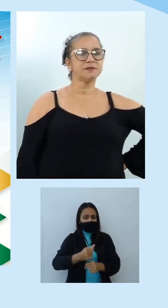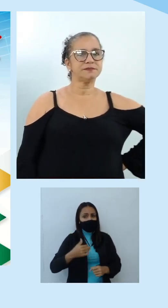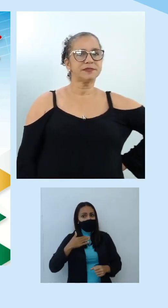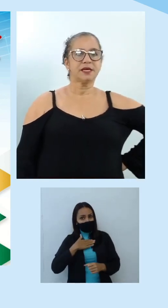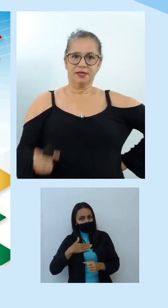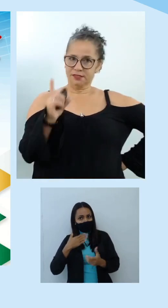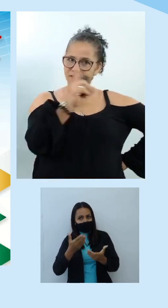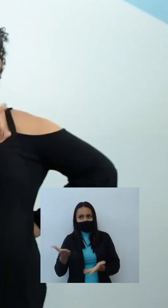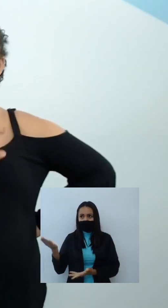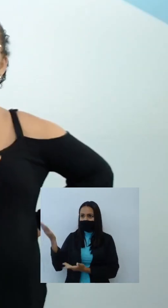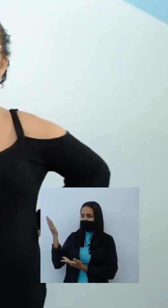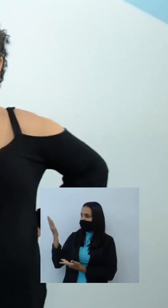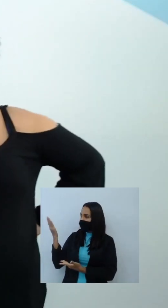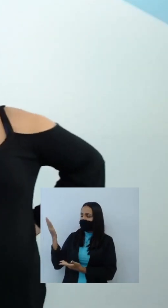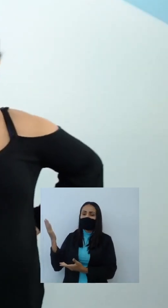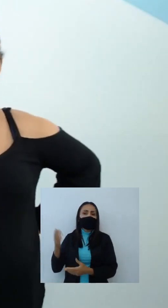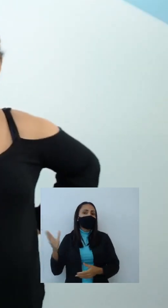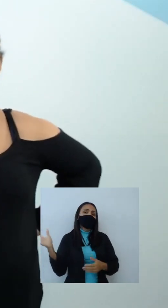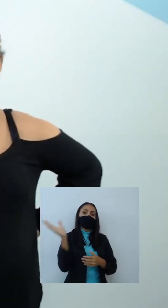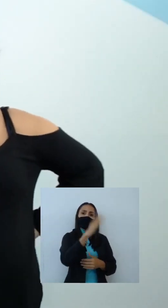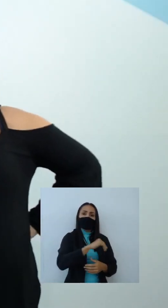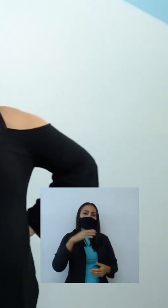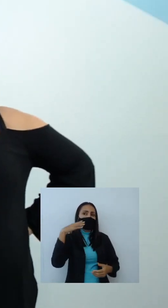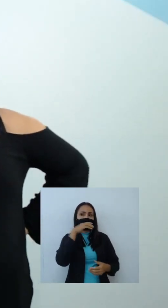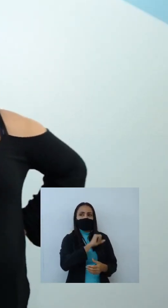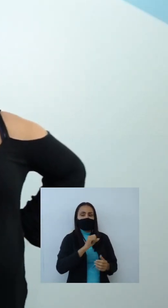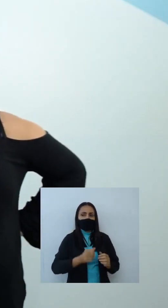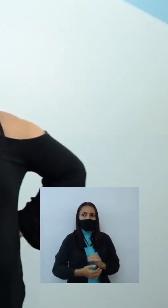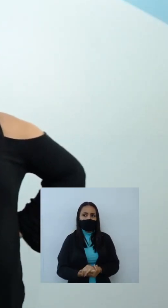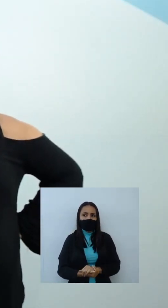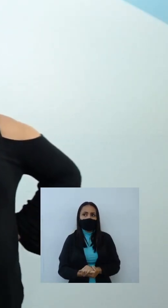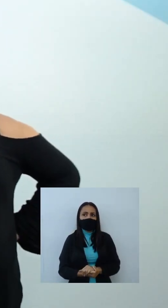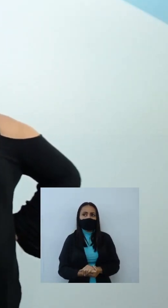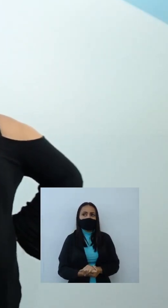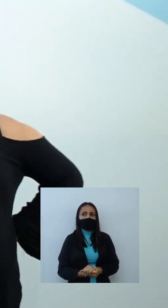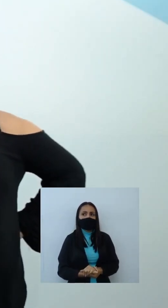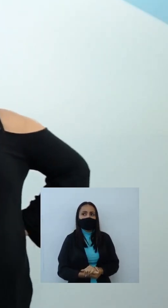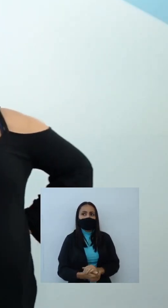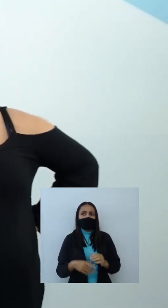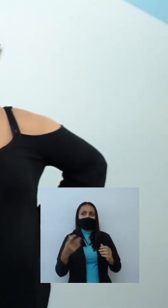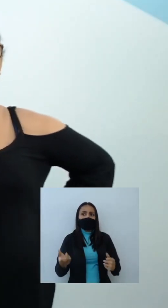amores? Então vamos lá, vamos rapidinho. Respeito